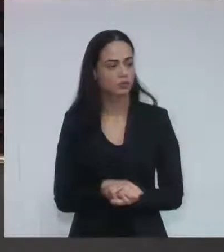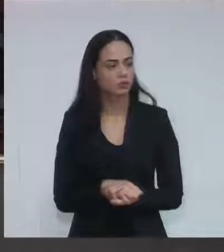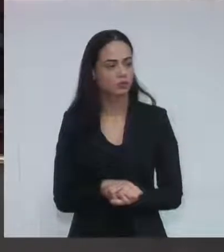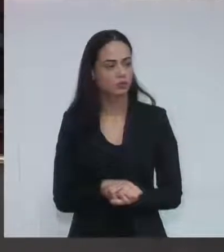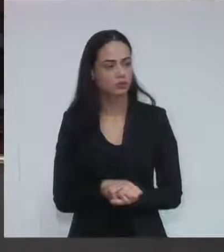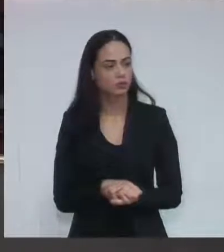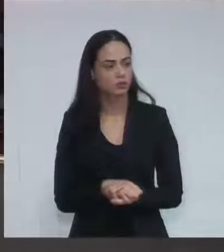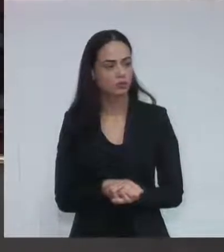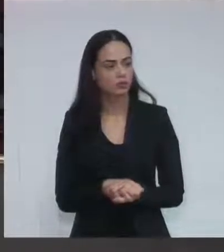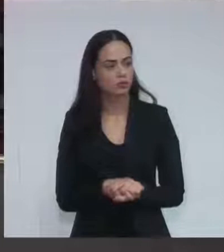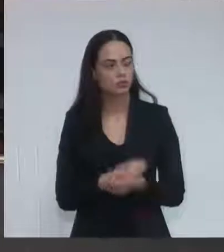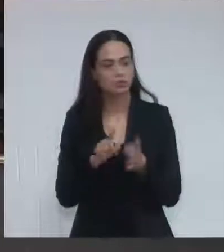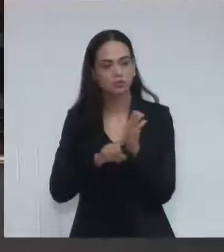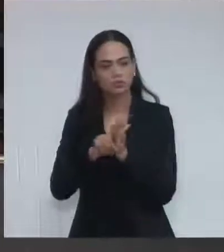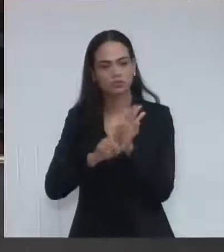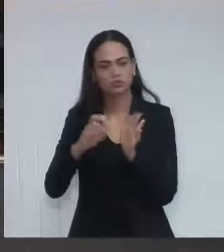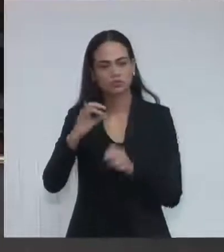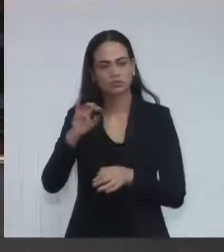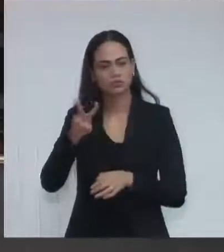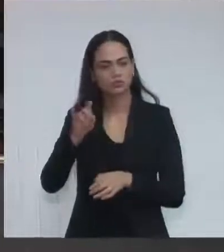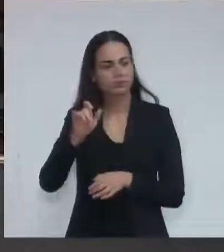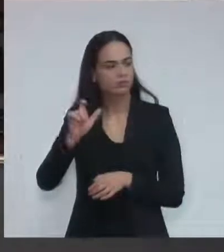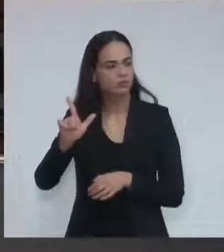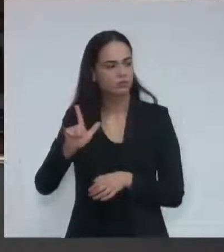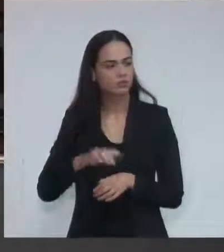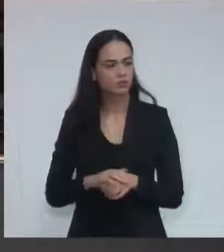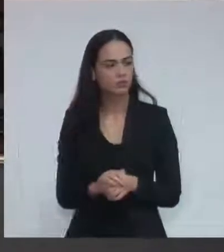O inquérito civil protocolado MPSP